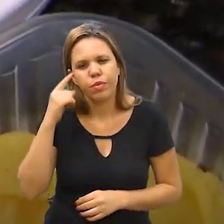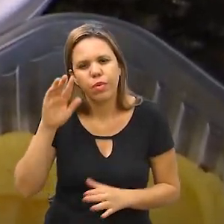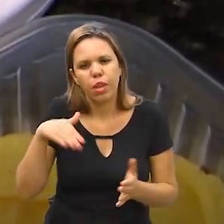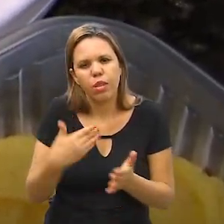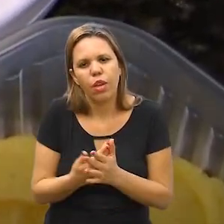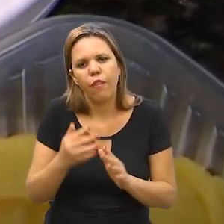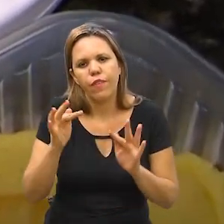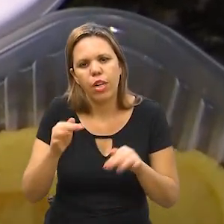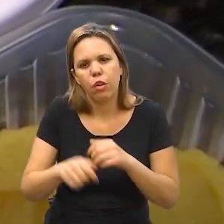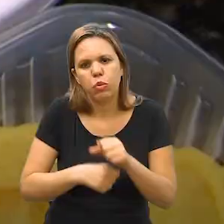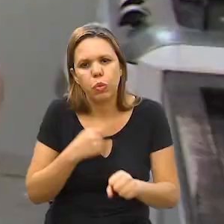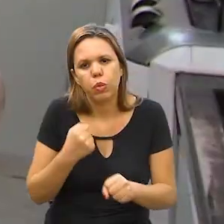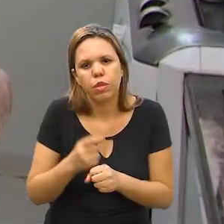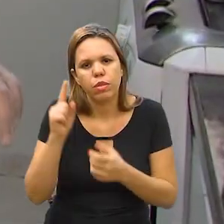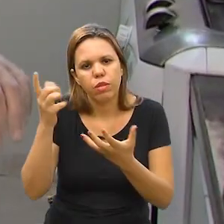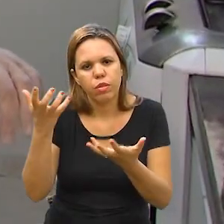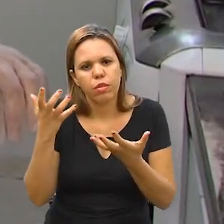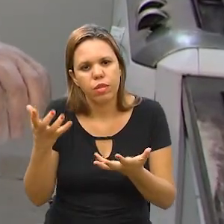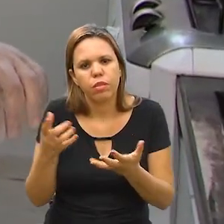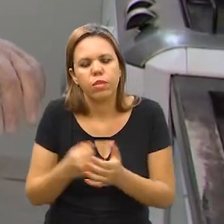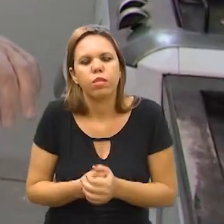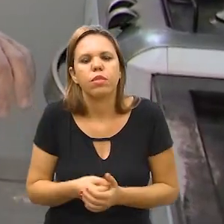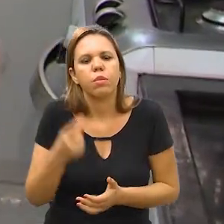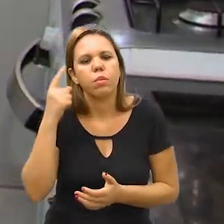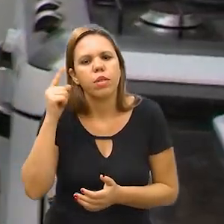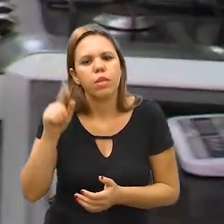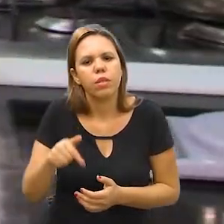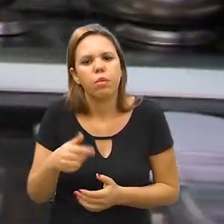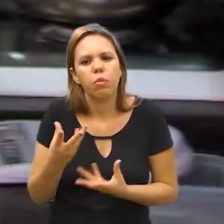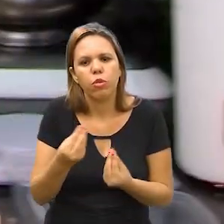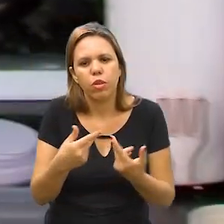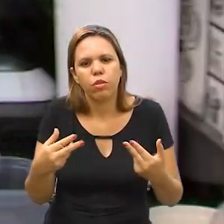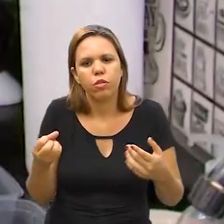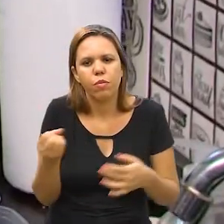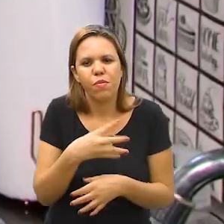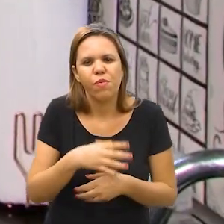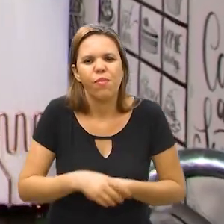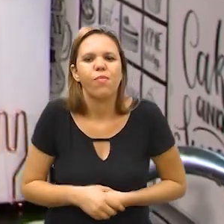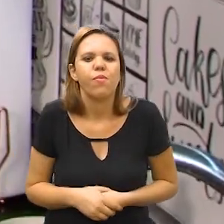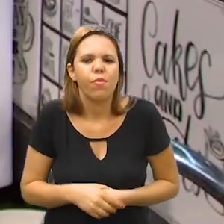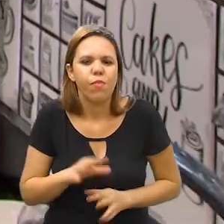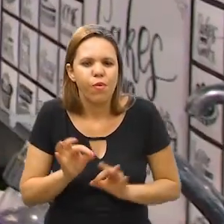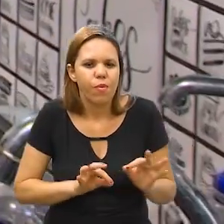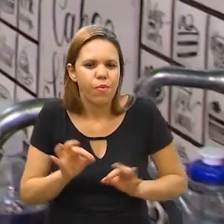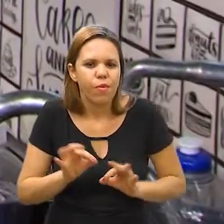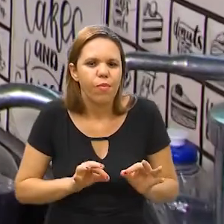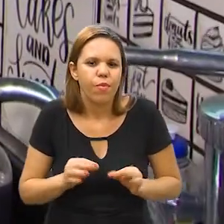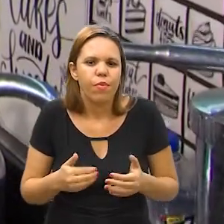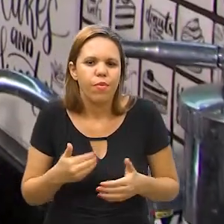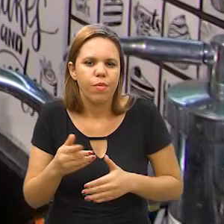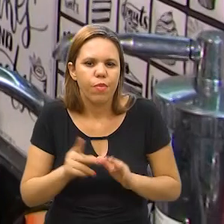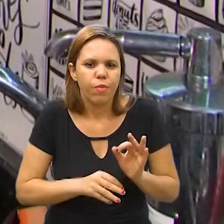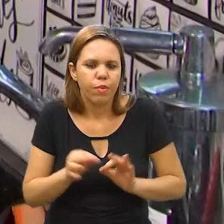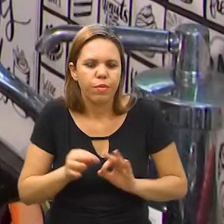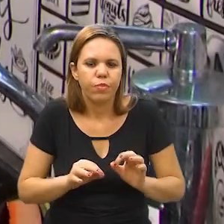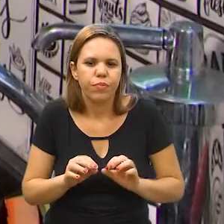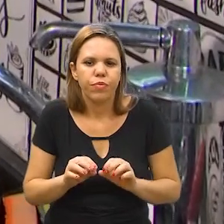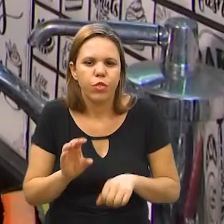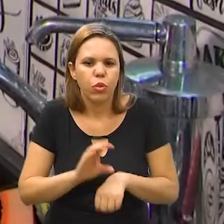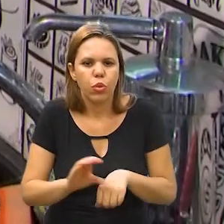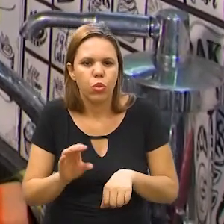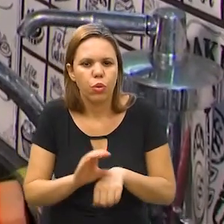final do ano, se Deus quiser, aí tá já pensando em muita coisa nova, projetos de workshop que eu